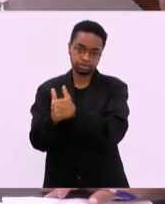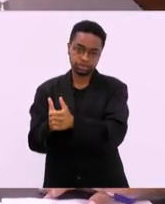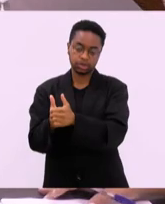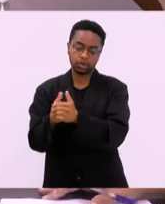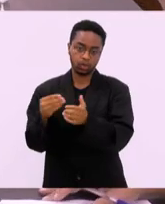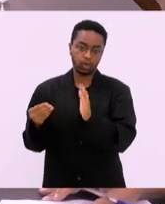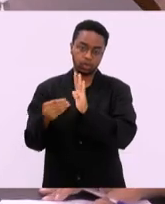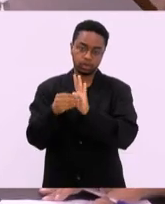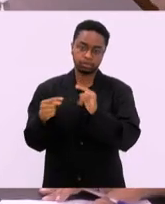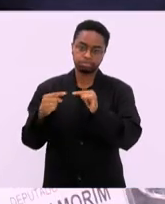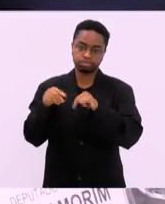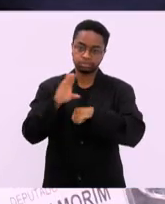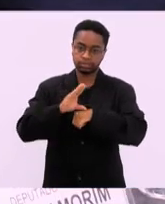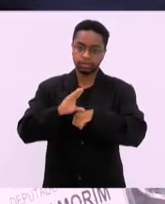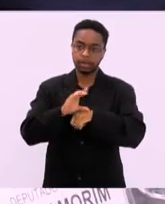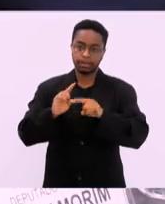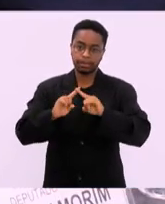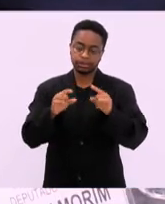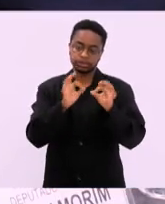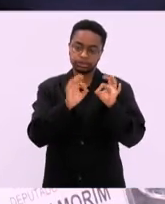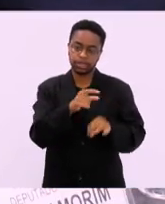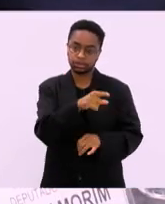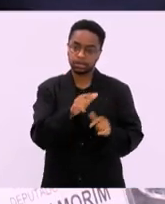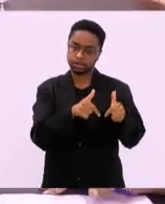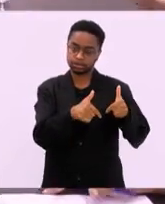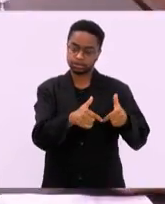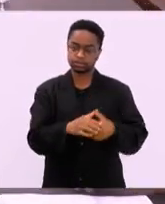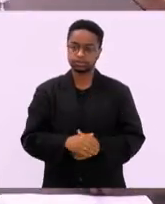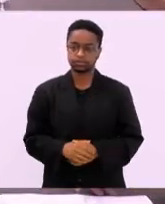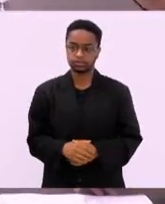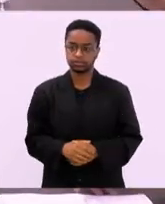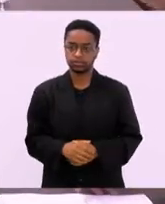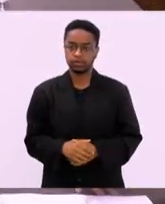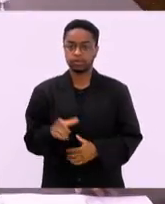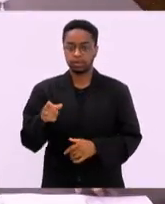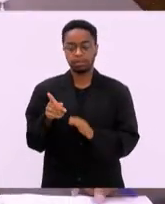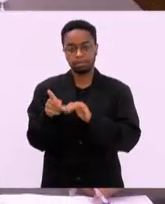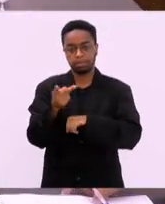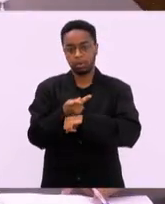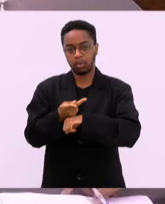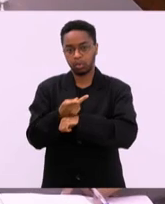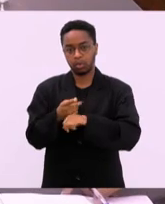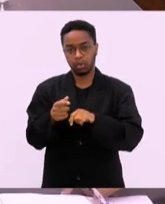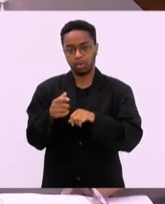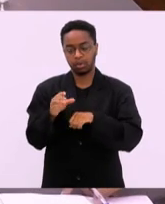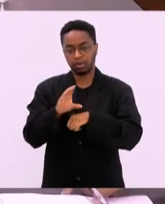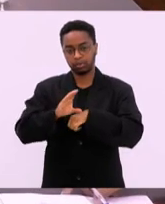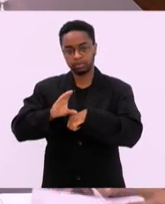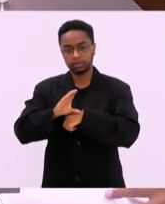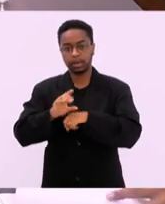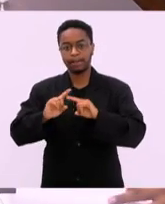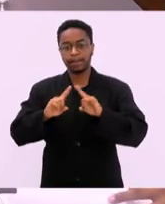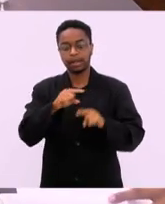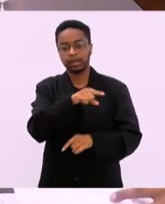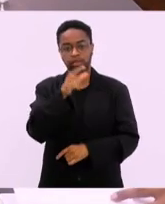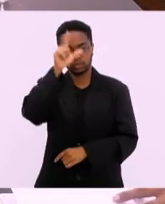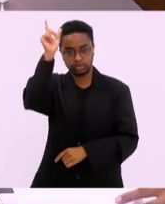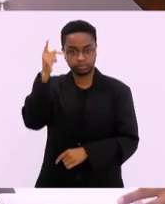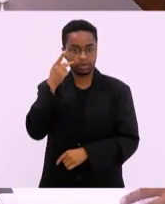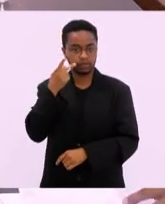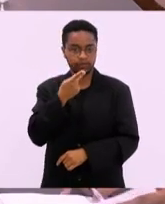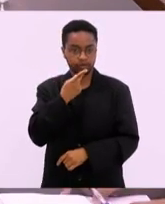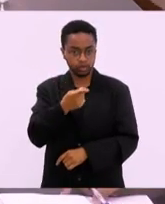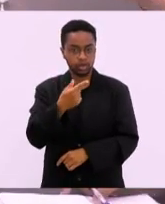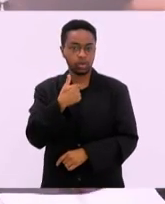mas é prudente... Vossa Excelência, foi não no mérito, foi na constitucionalidade. Essa questão que o Luiz Paulo levantou, eu também